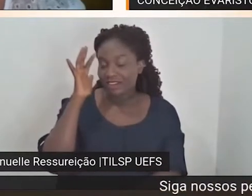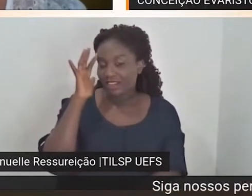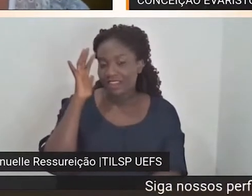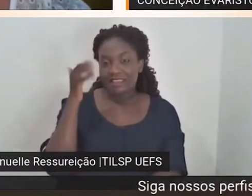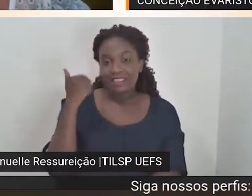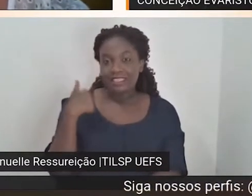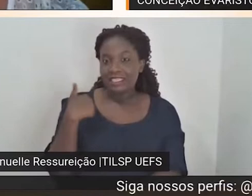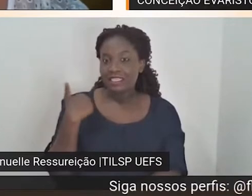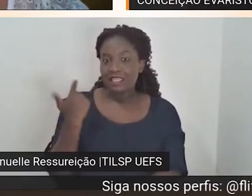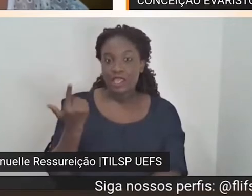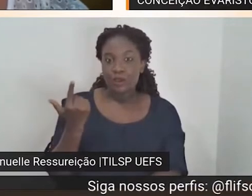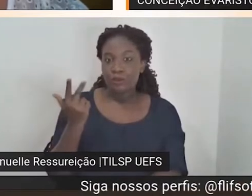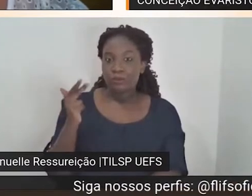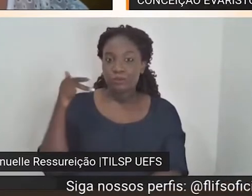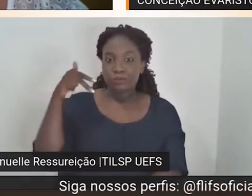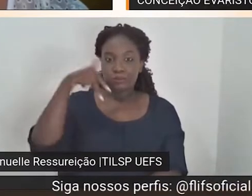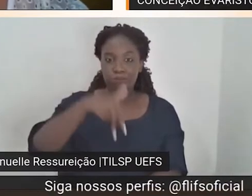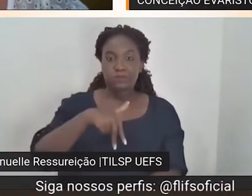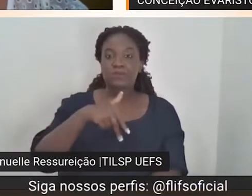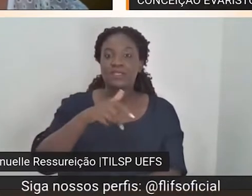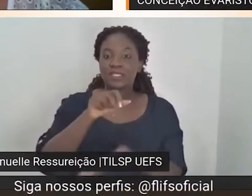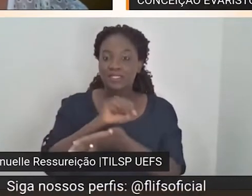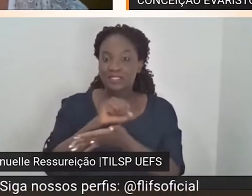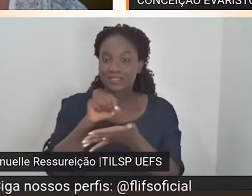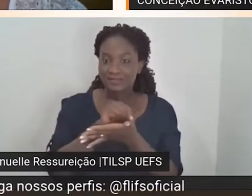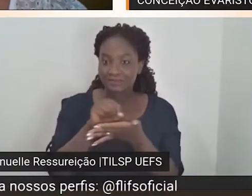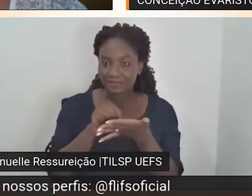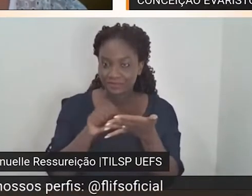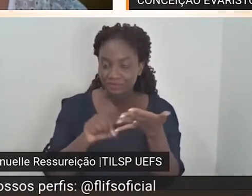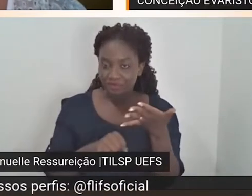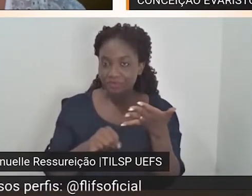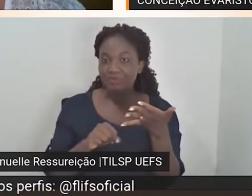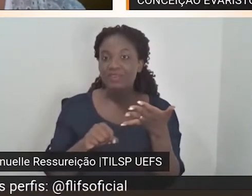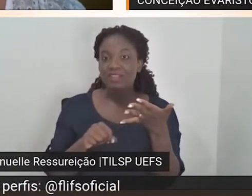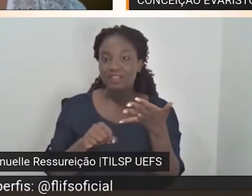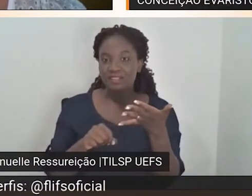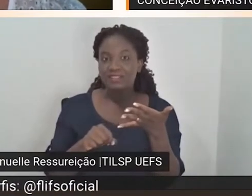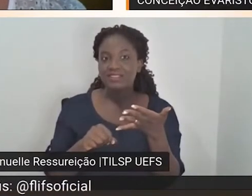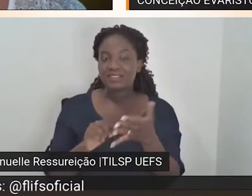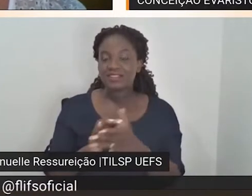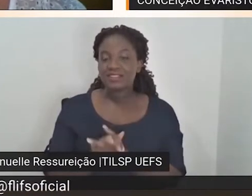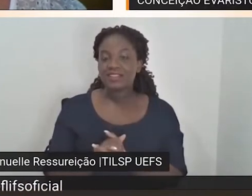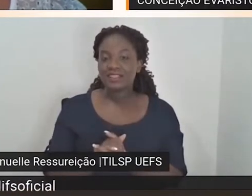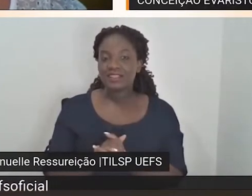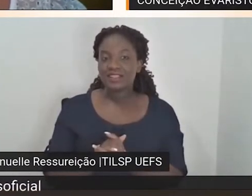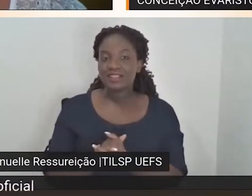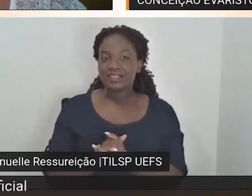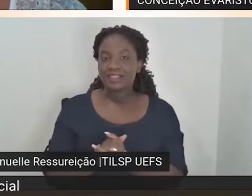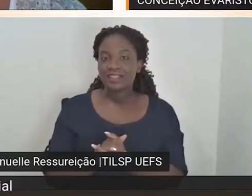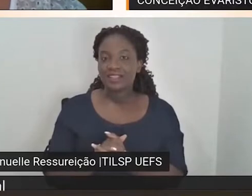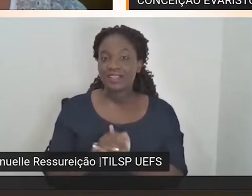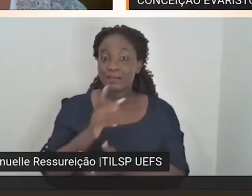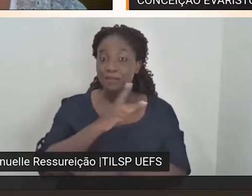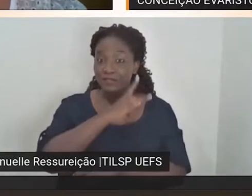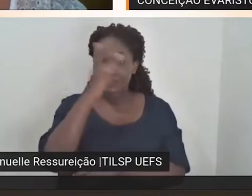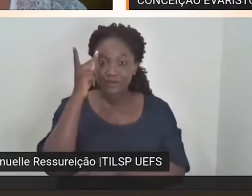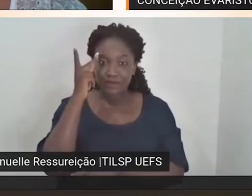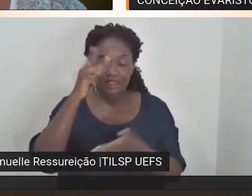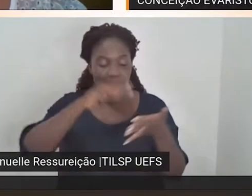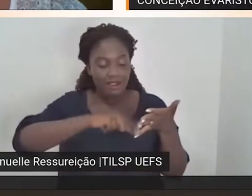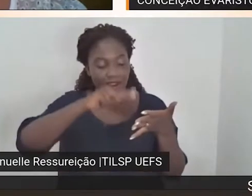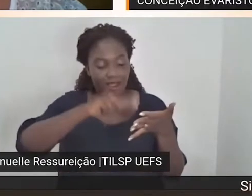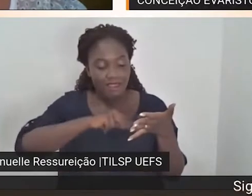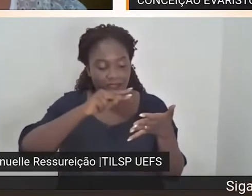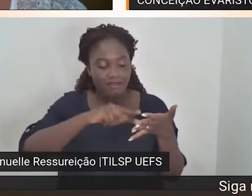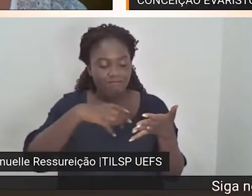esse status de escritora. Aliás, quem dá o status de escritora é quem lê, É quem